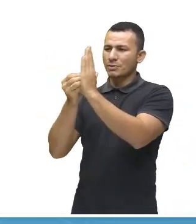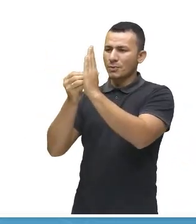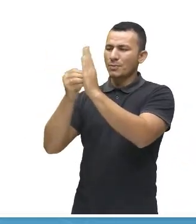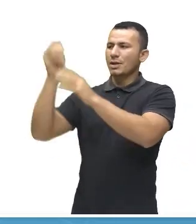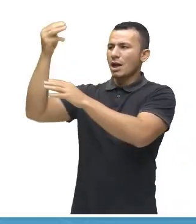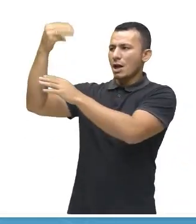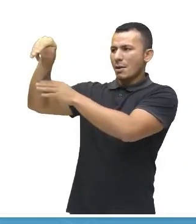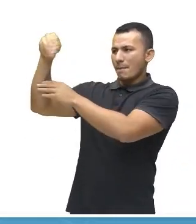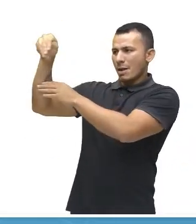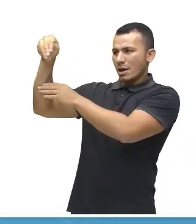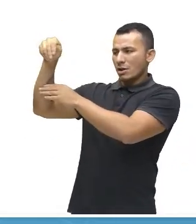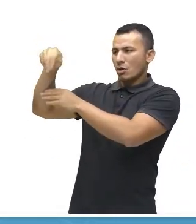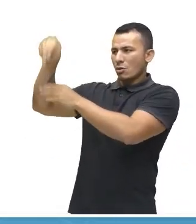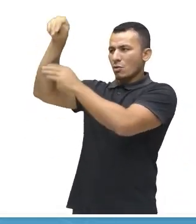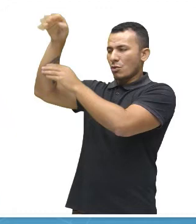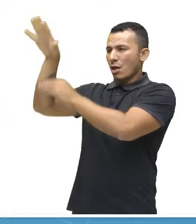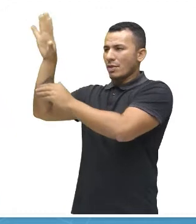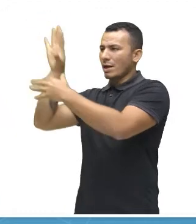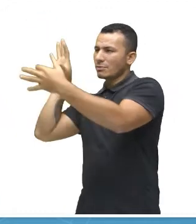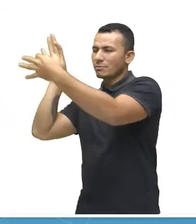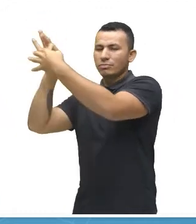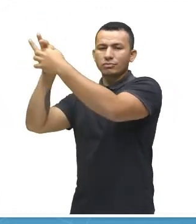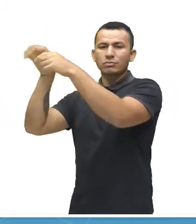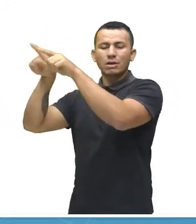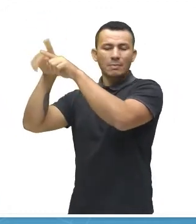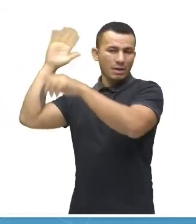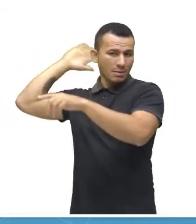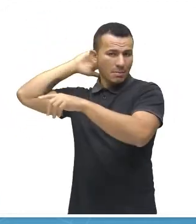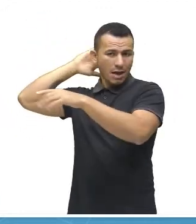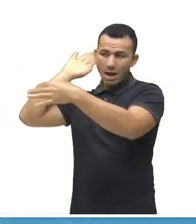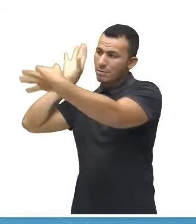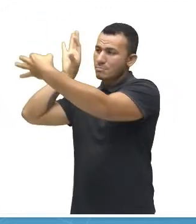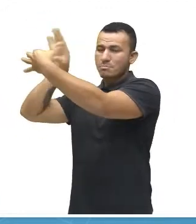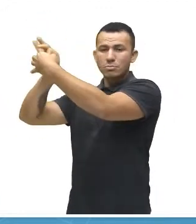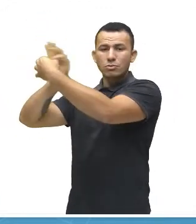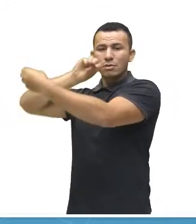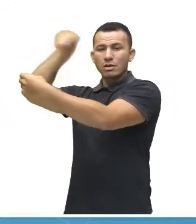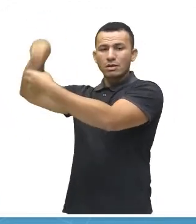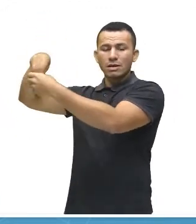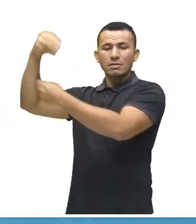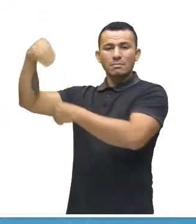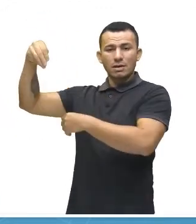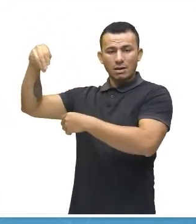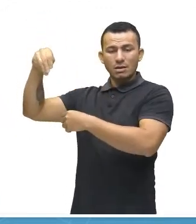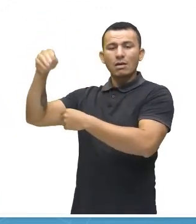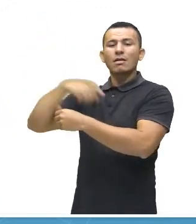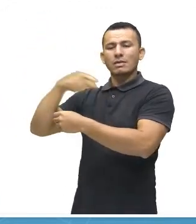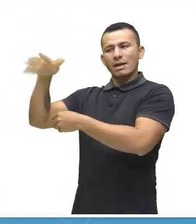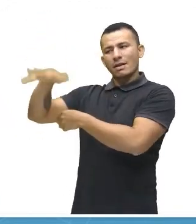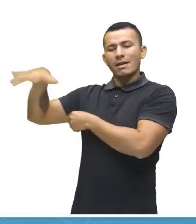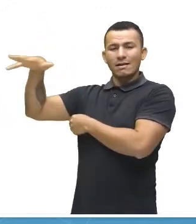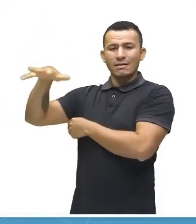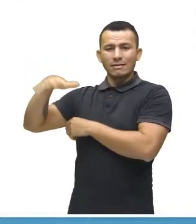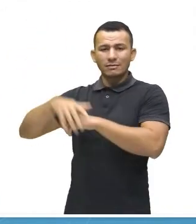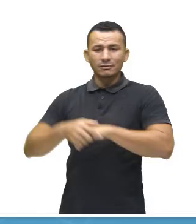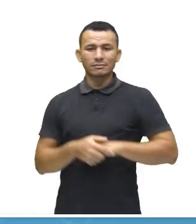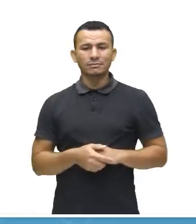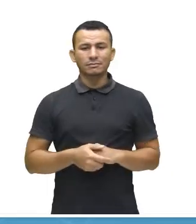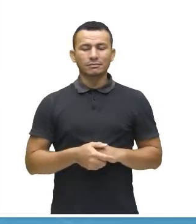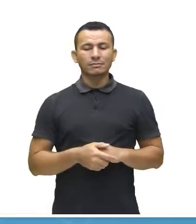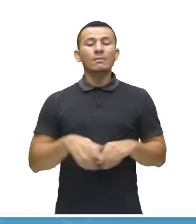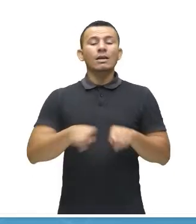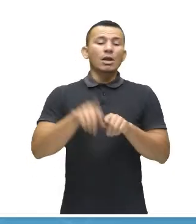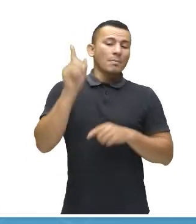oeste dele para a Amazônia. Gente, a mesma coisa, se vocês observarem bem aqui com atenção, acontece com